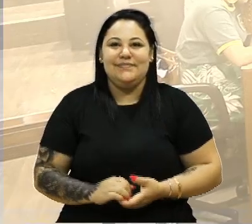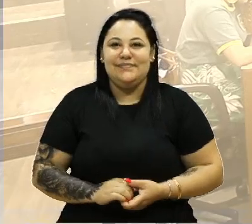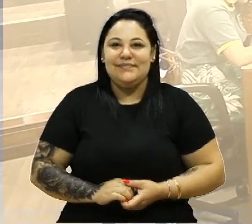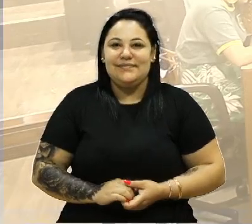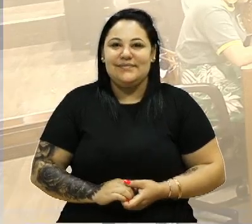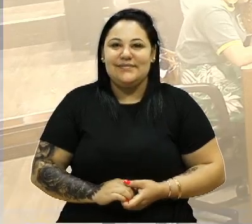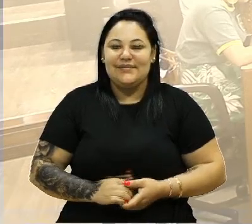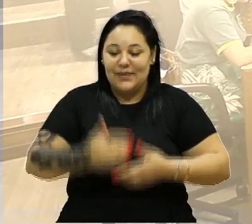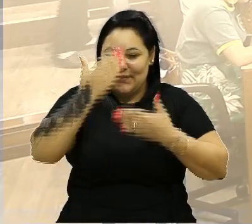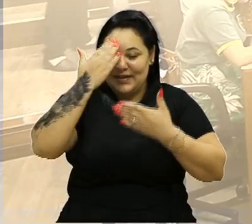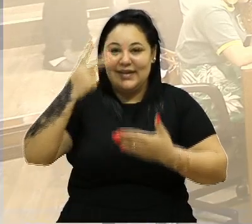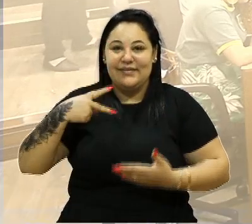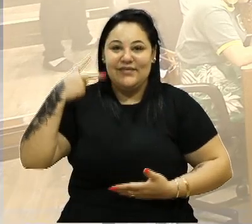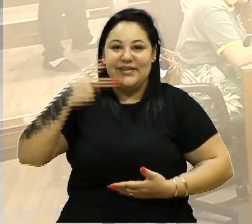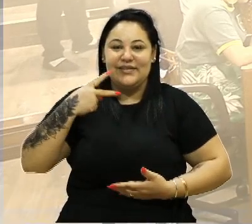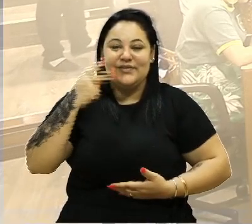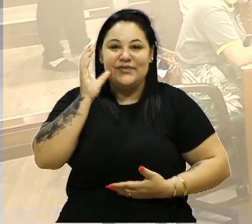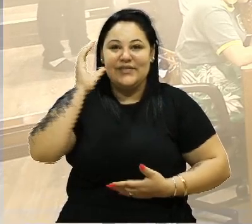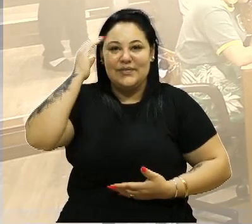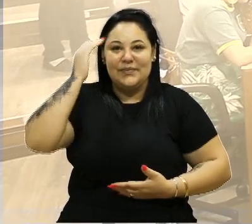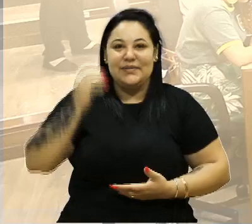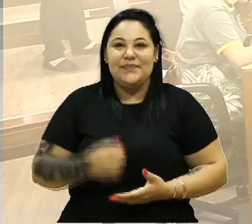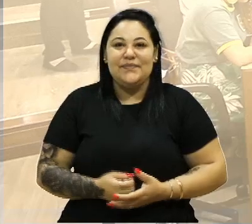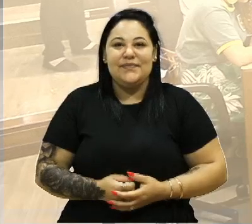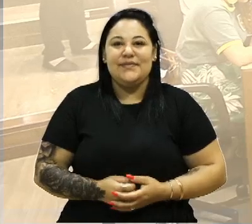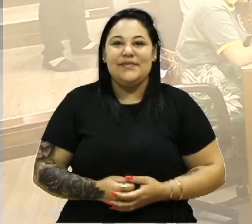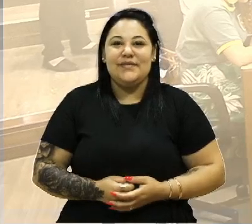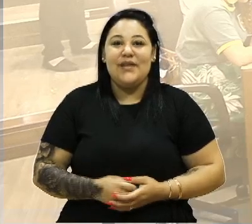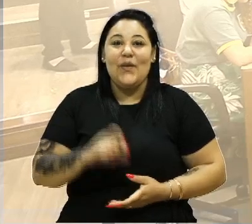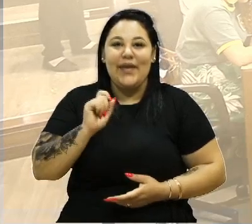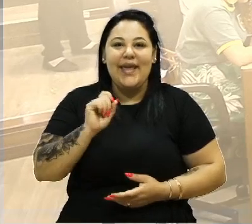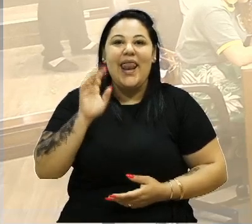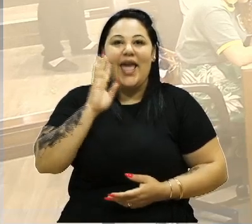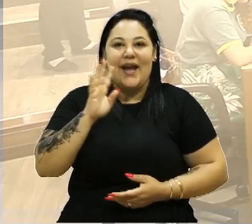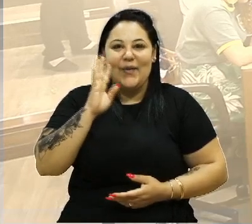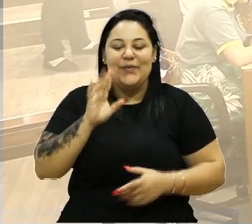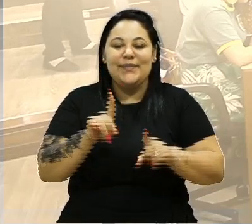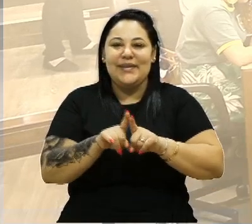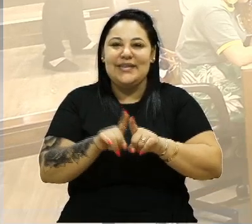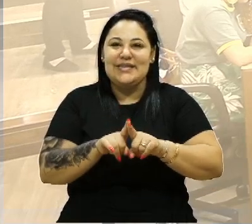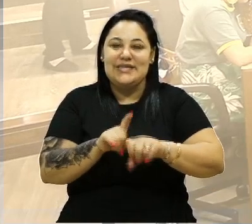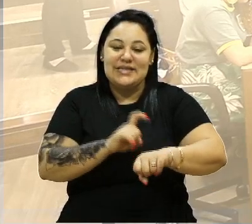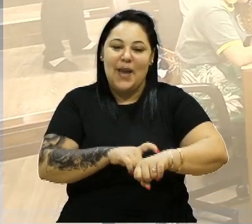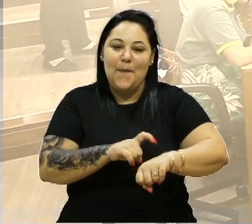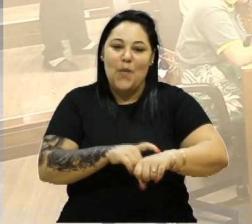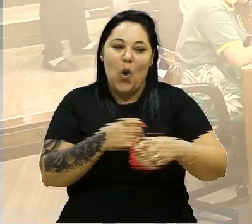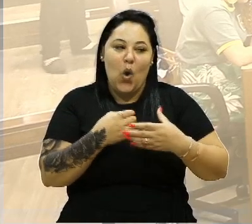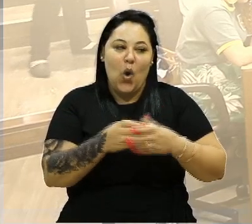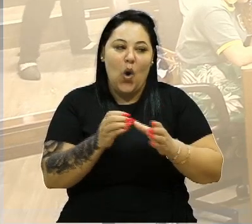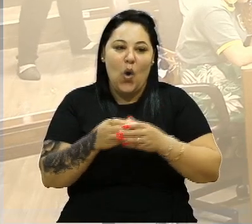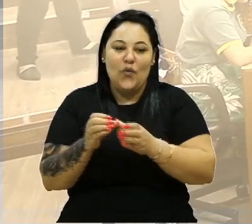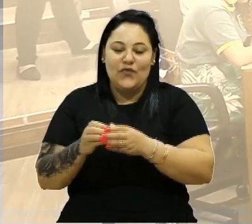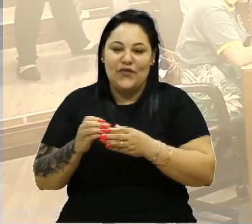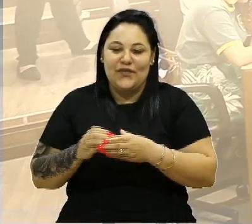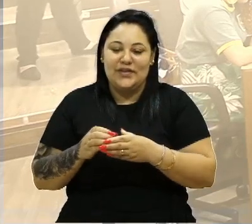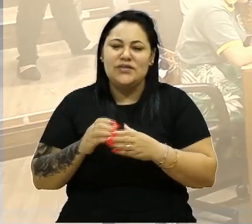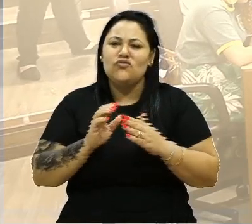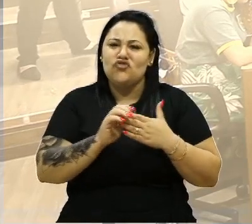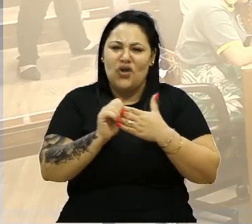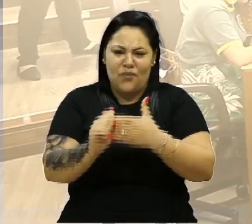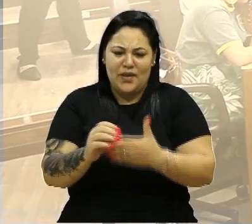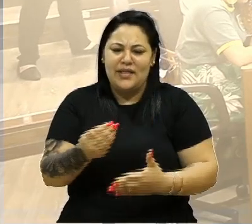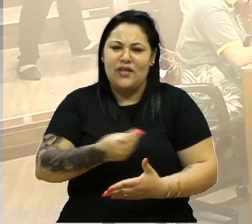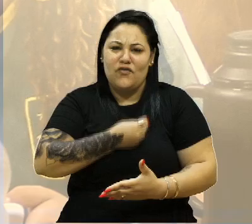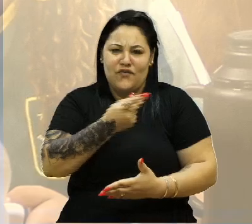Obrigado, vereador Felipe. Pô, que bacana esse tempo de convivência. Eu já acompanho o senhor na vida pública há